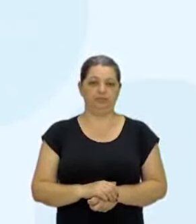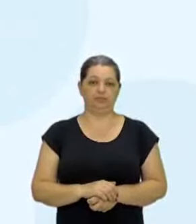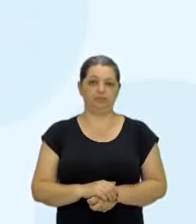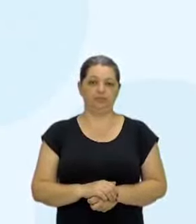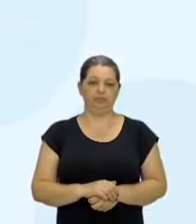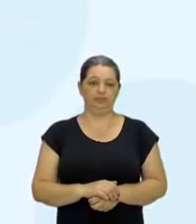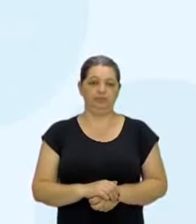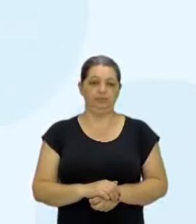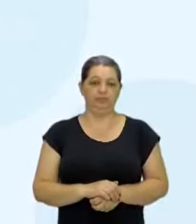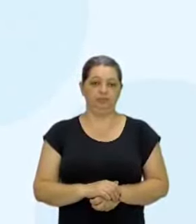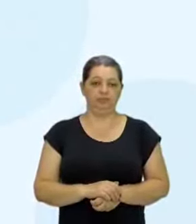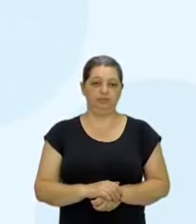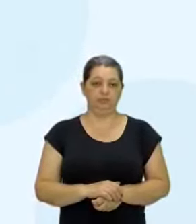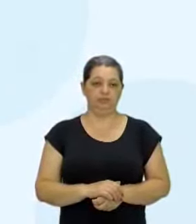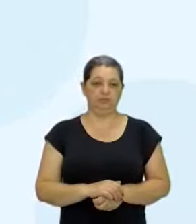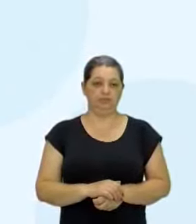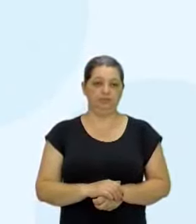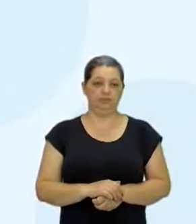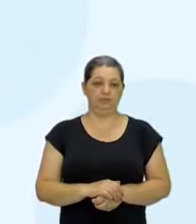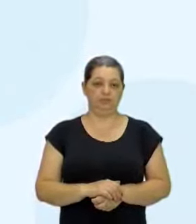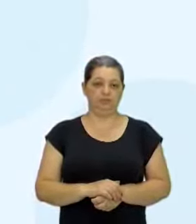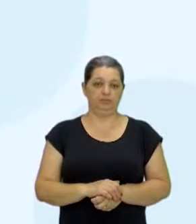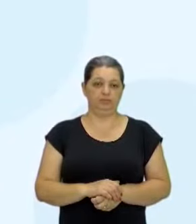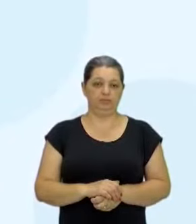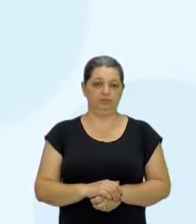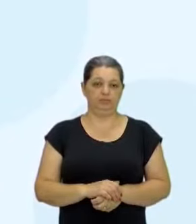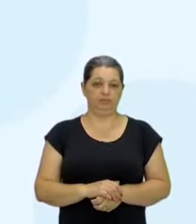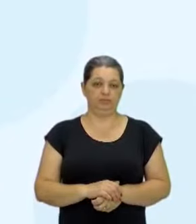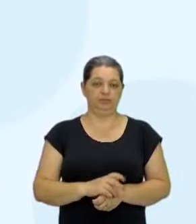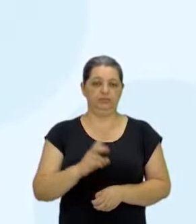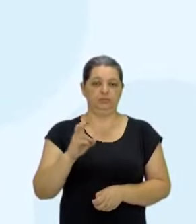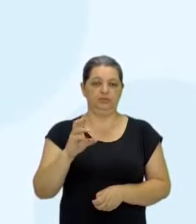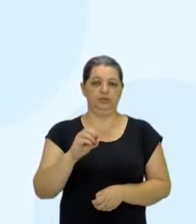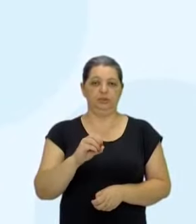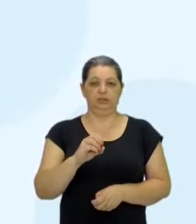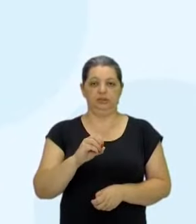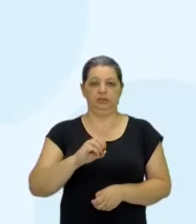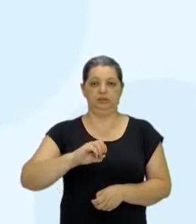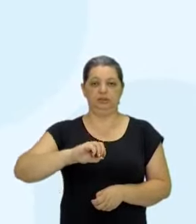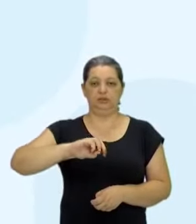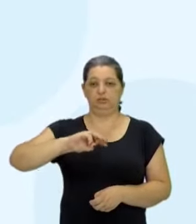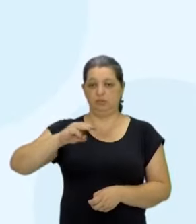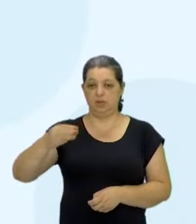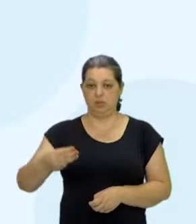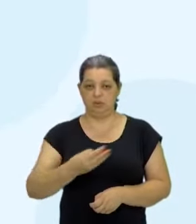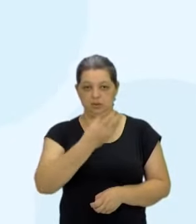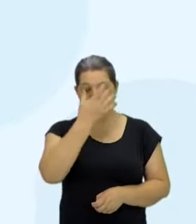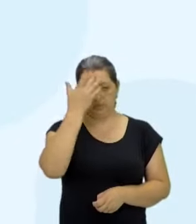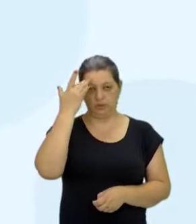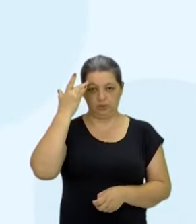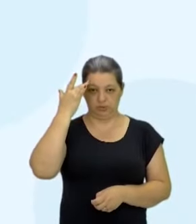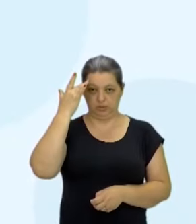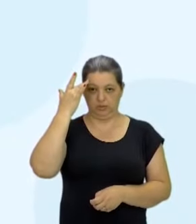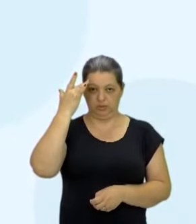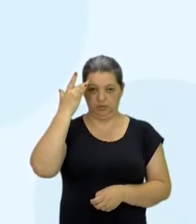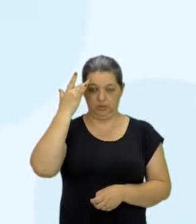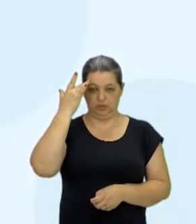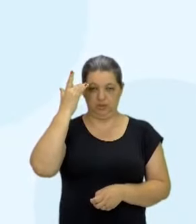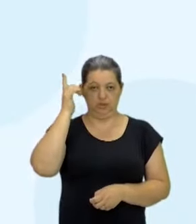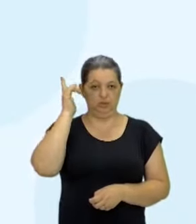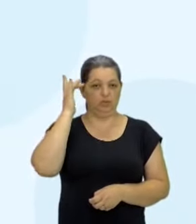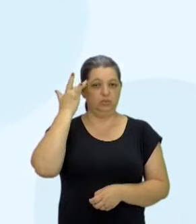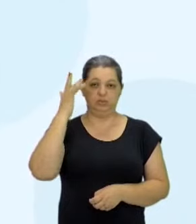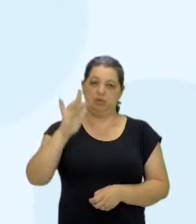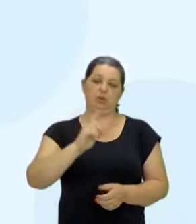illiterate people are women. 500 milhões de pessoas analfabetas no mundo